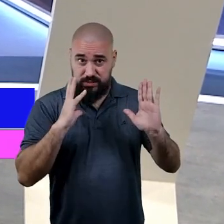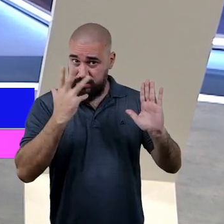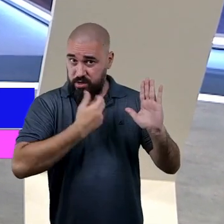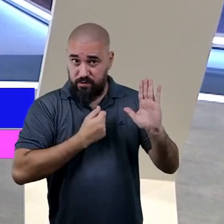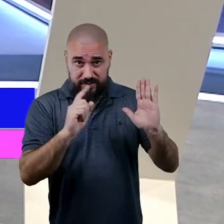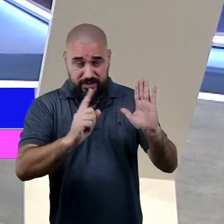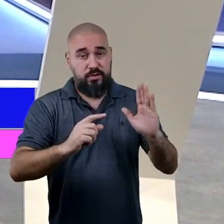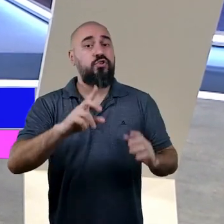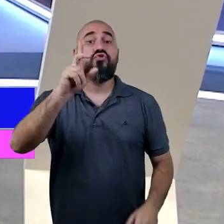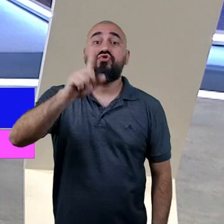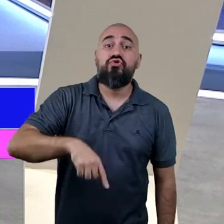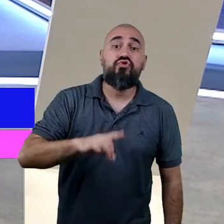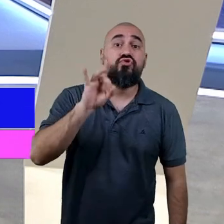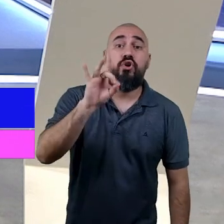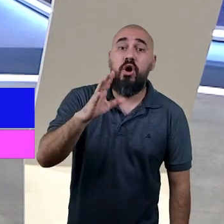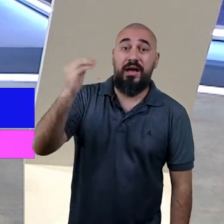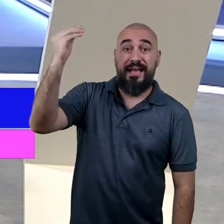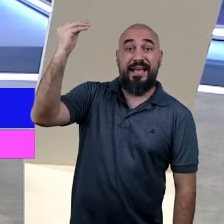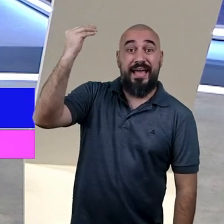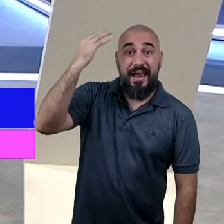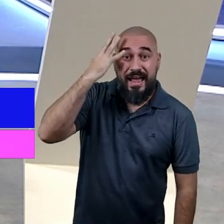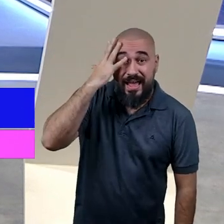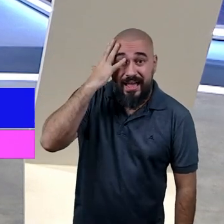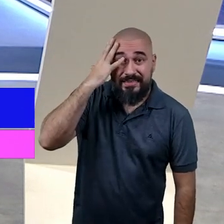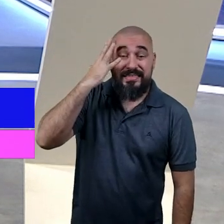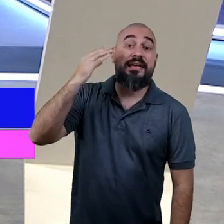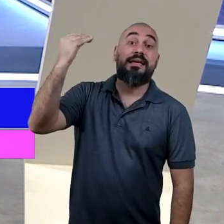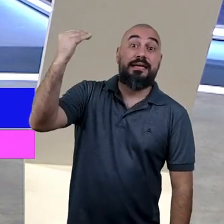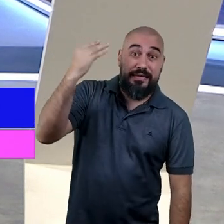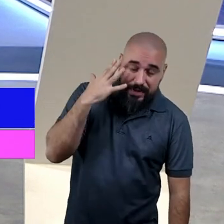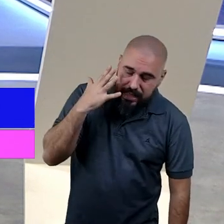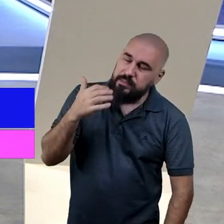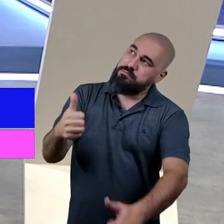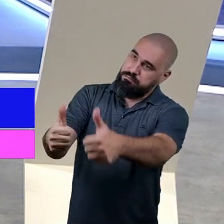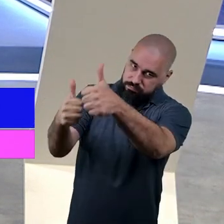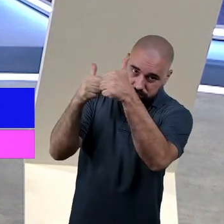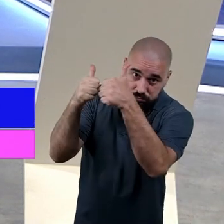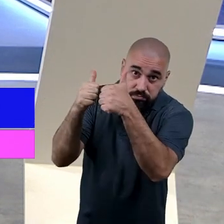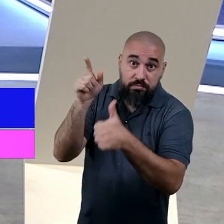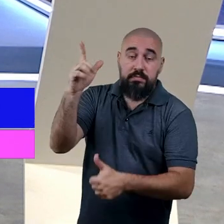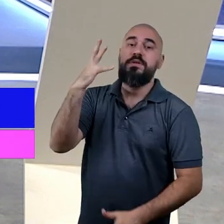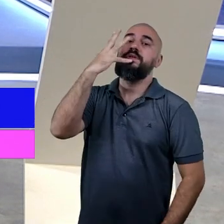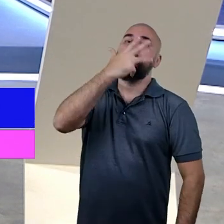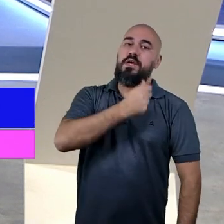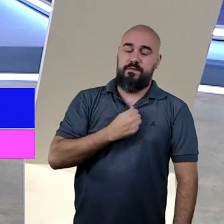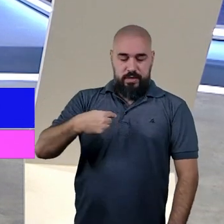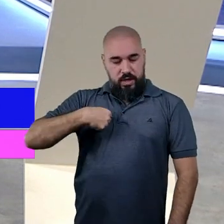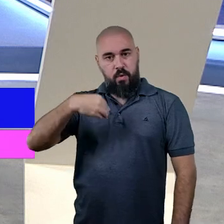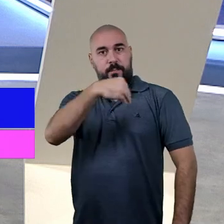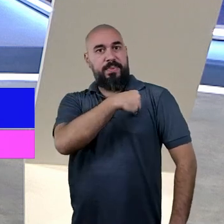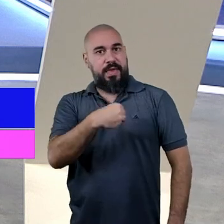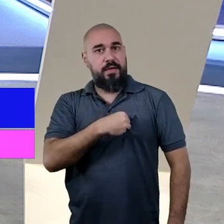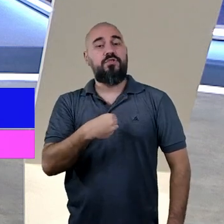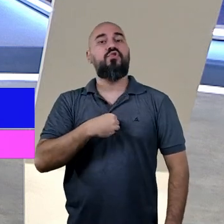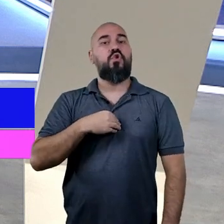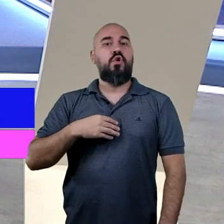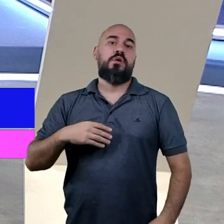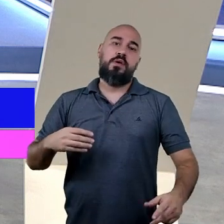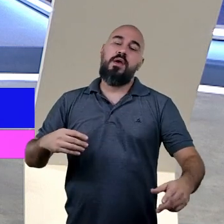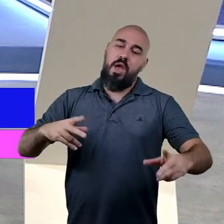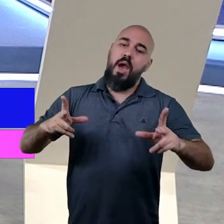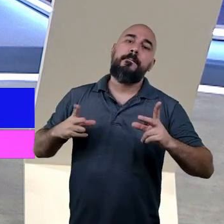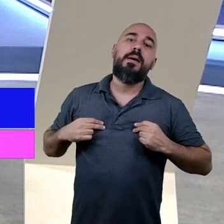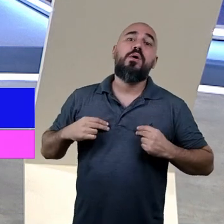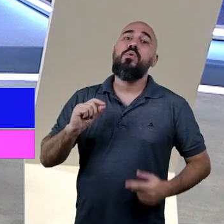pela graça de Deus. Graça é um favor imerecido. Eu sou pecador e mereço morrer,